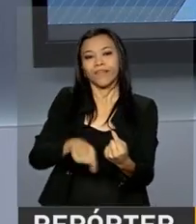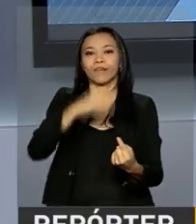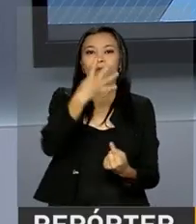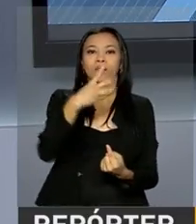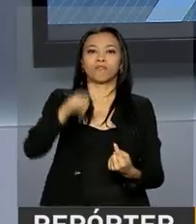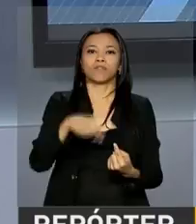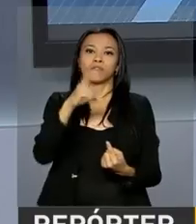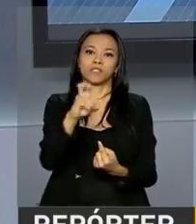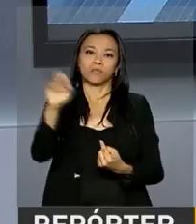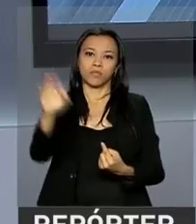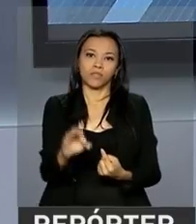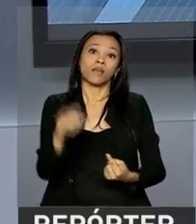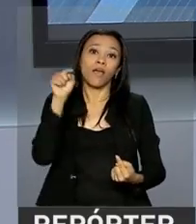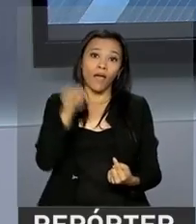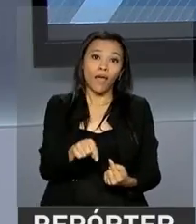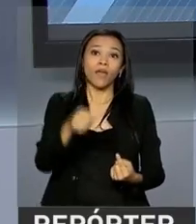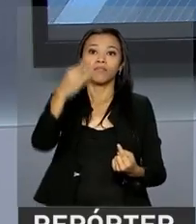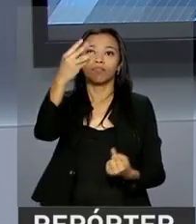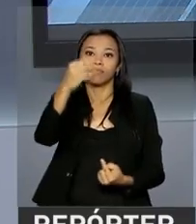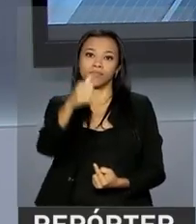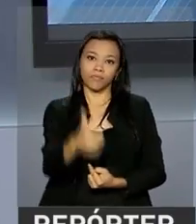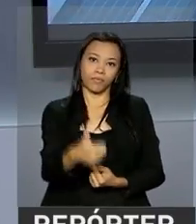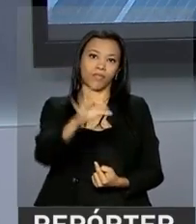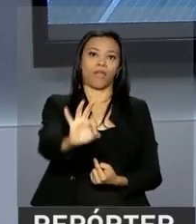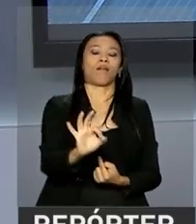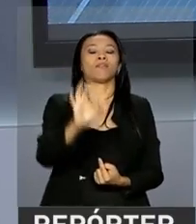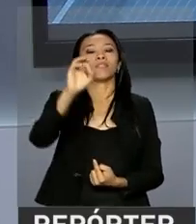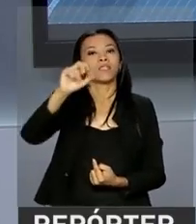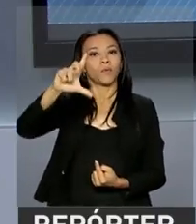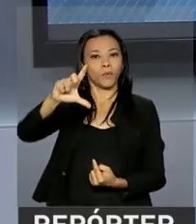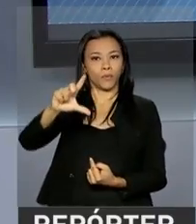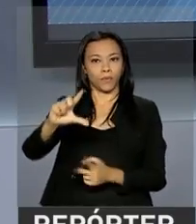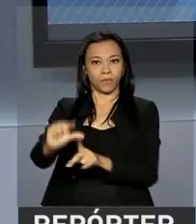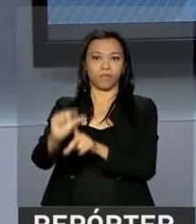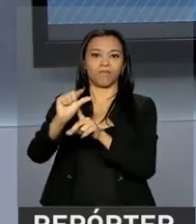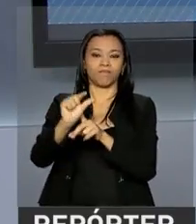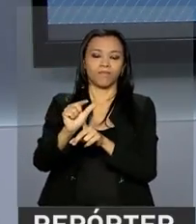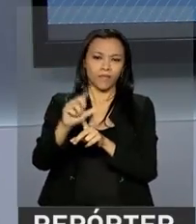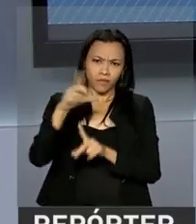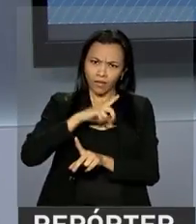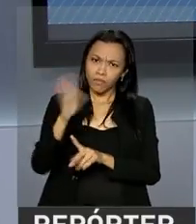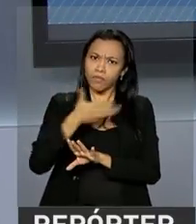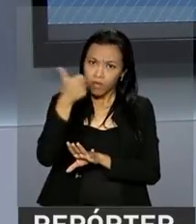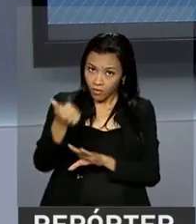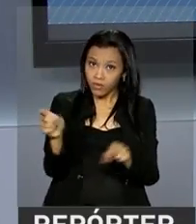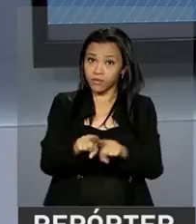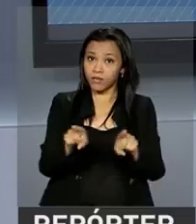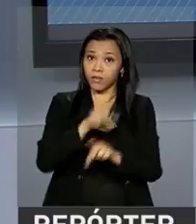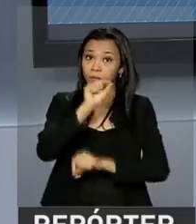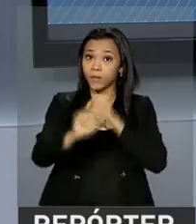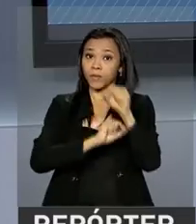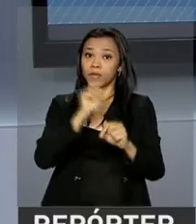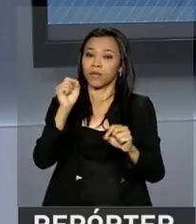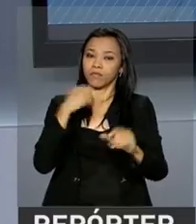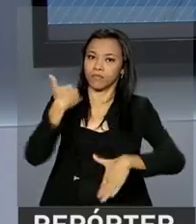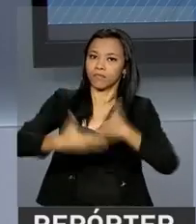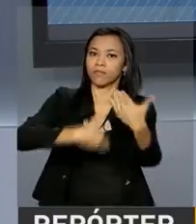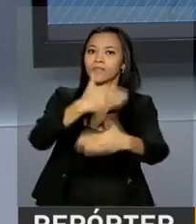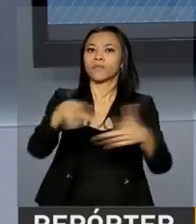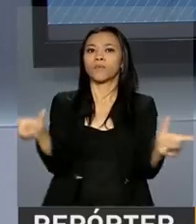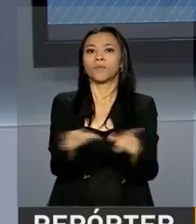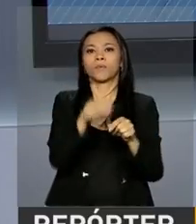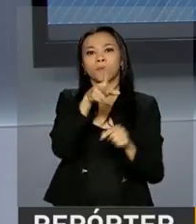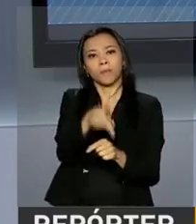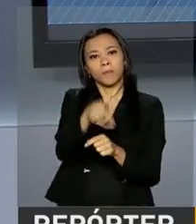45% Essa é a 10ª vez seguida que a projeção é reduzida houve melhora também na expectativa de crescimento o produto